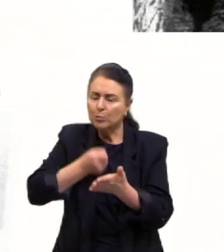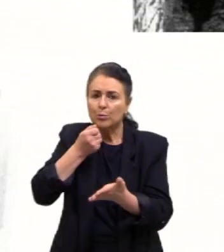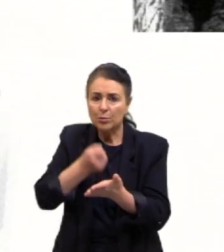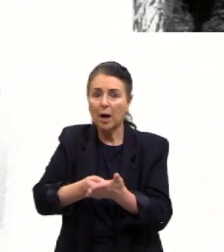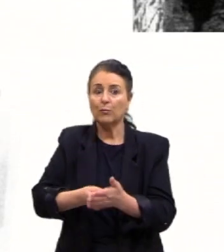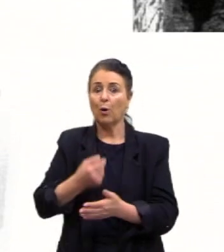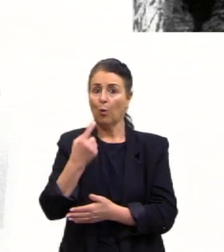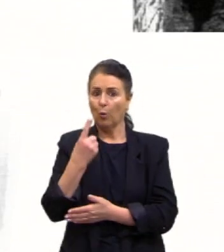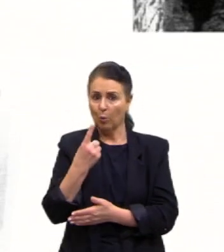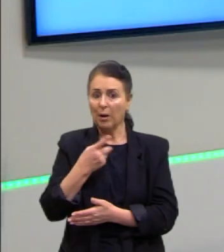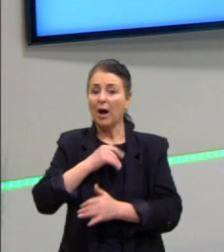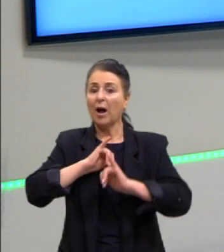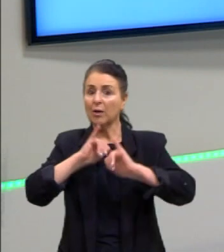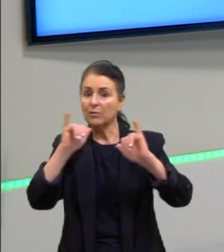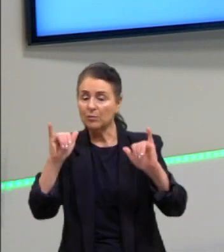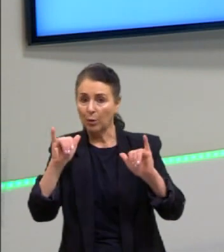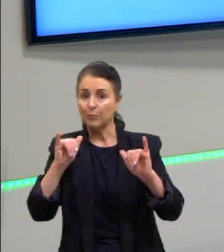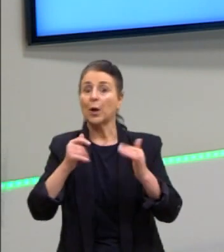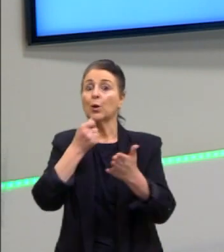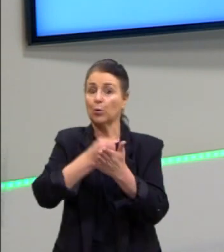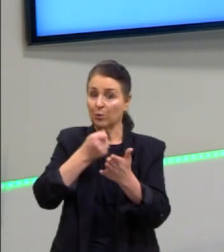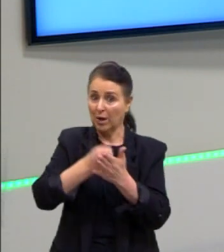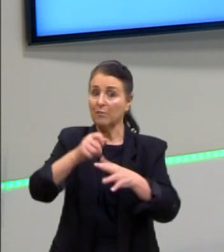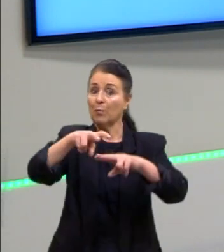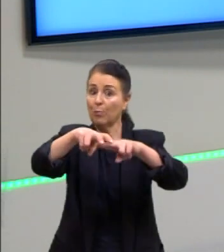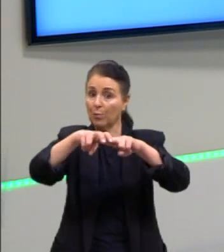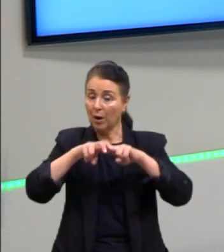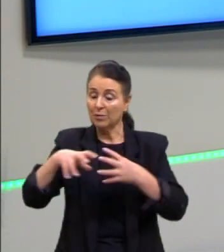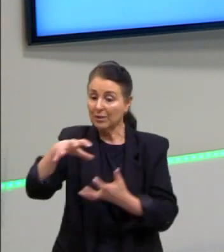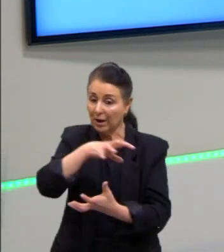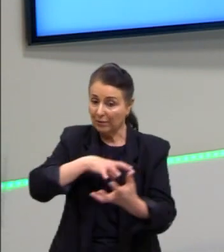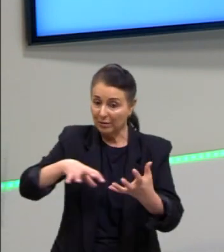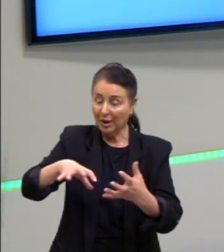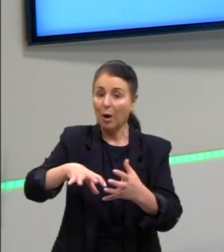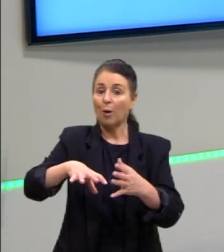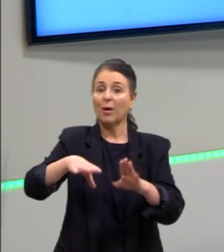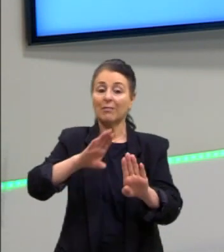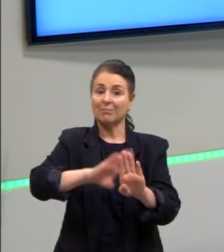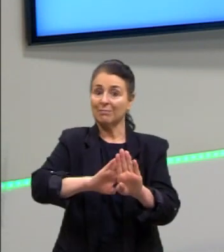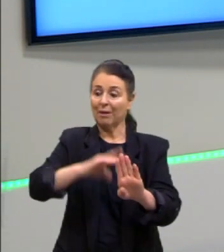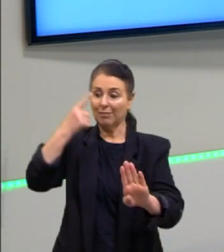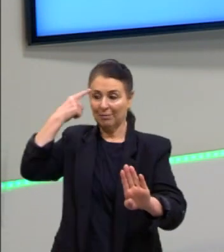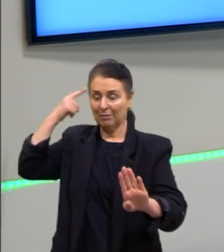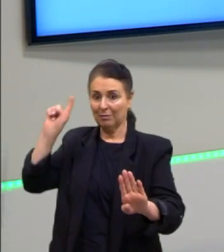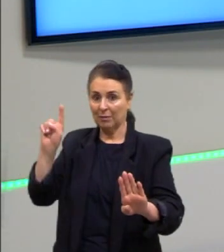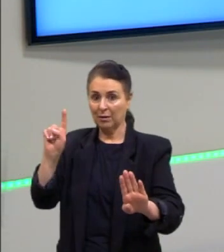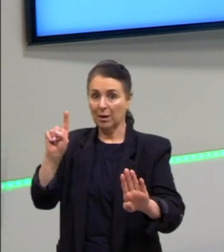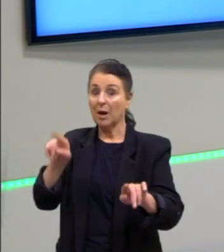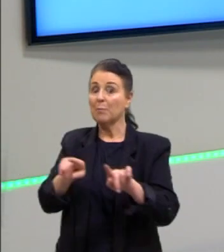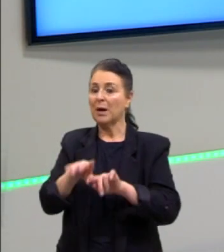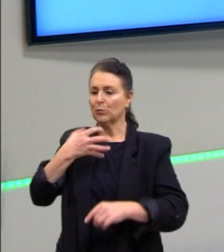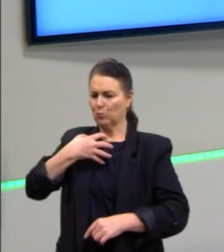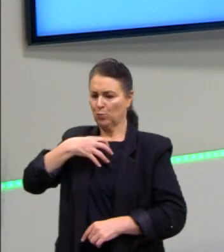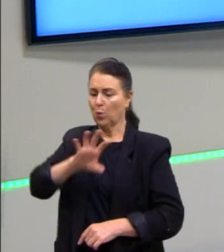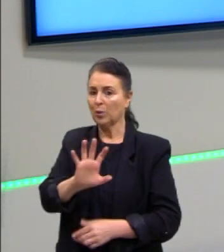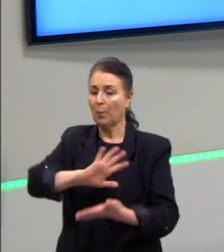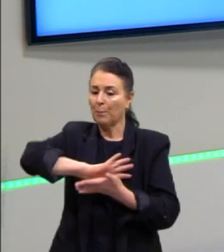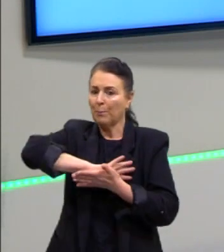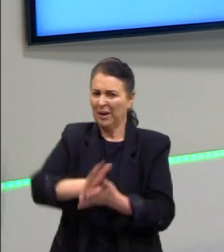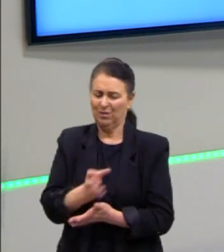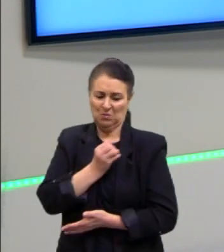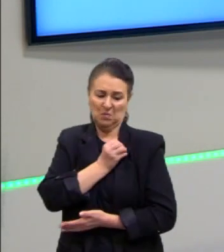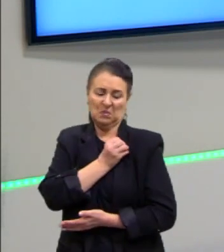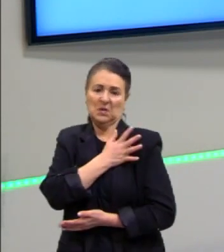uma que diz que elas lutavam né pela revolução pelos ideais mas também lutavam contra o preconceito e